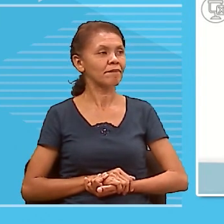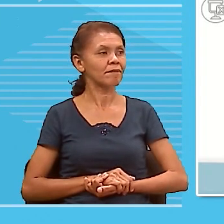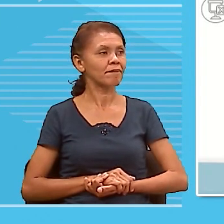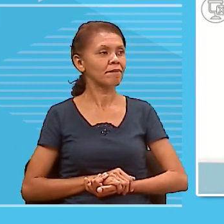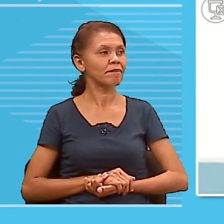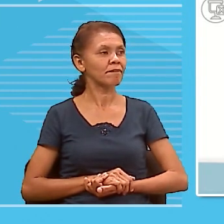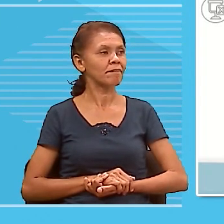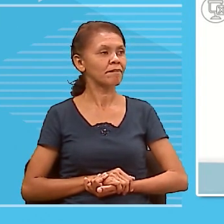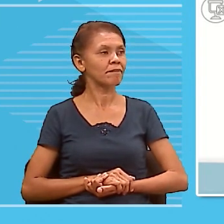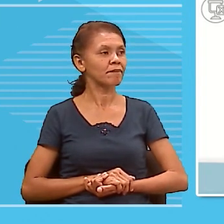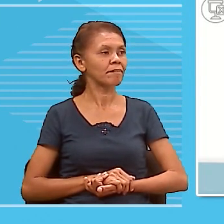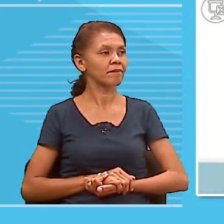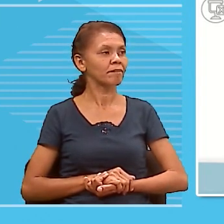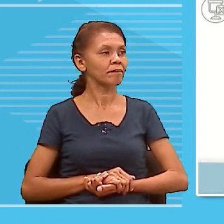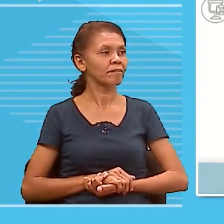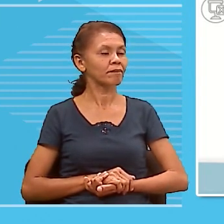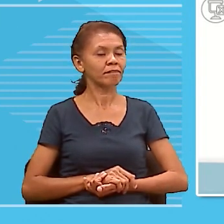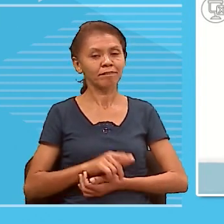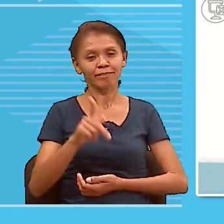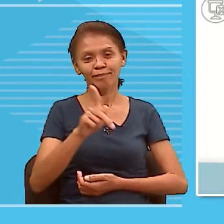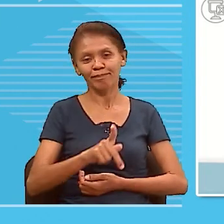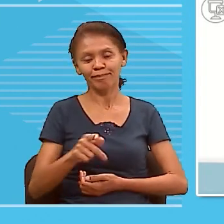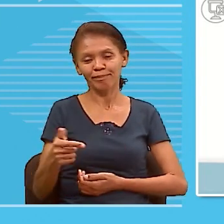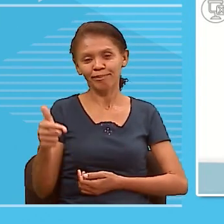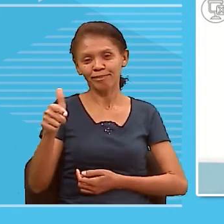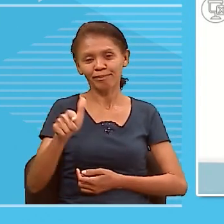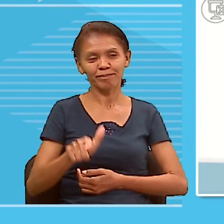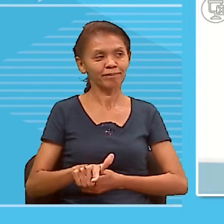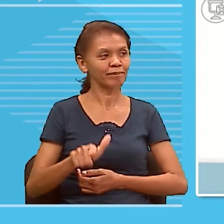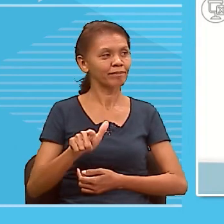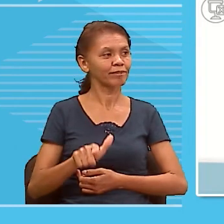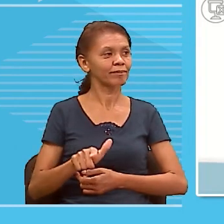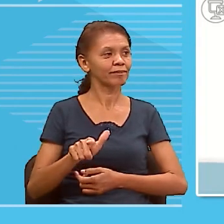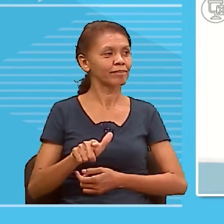questionar a validade das ideias apresentadas anteriormente